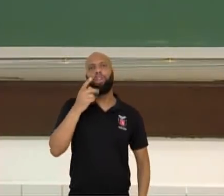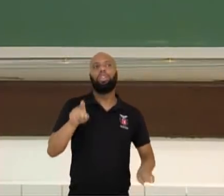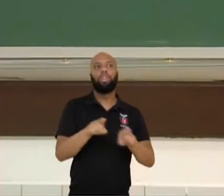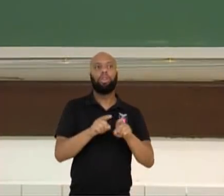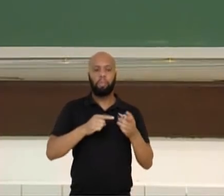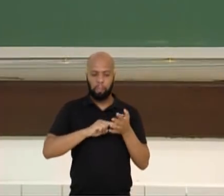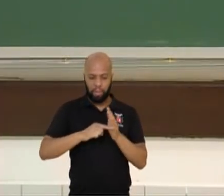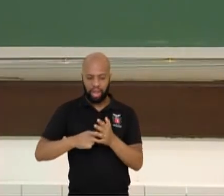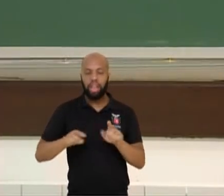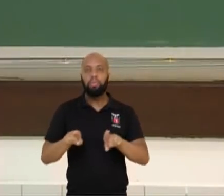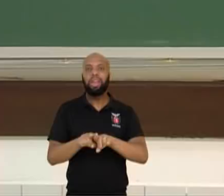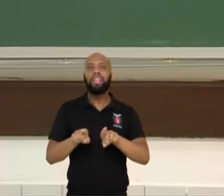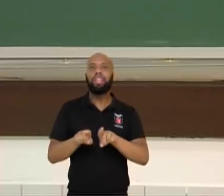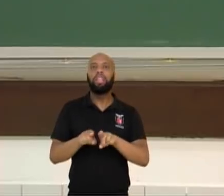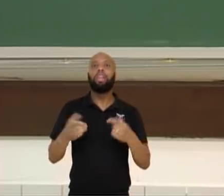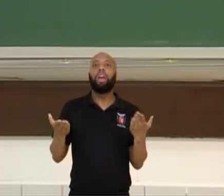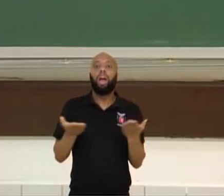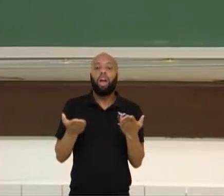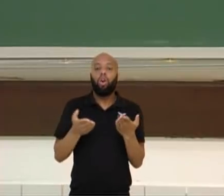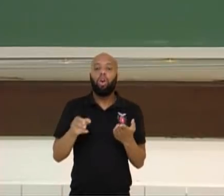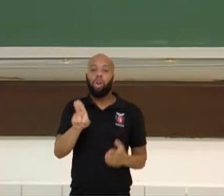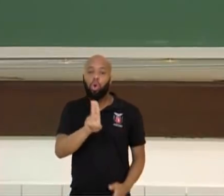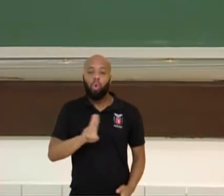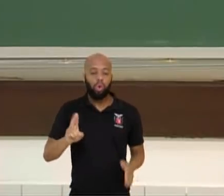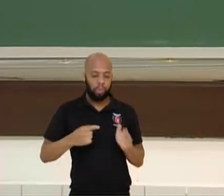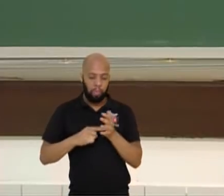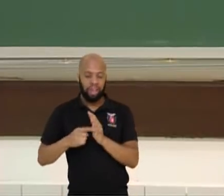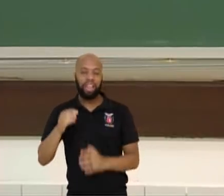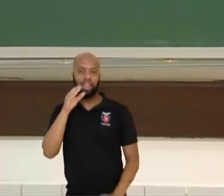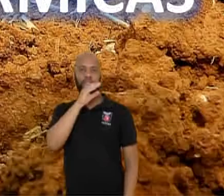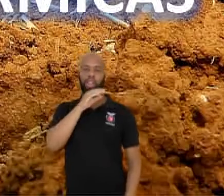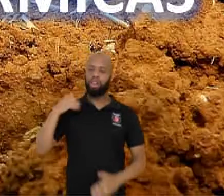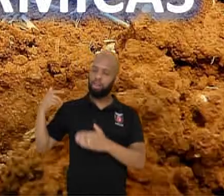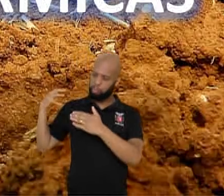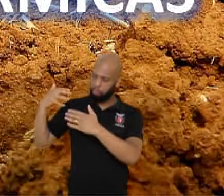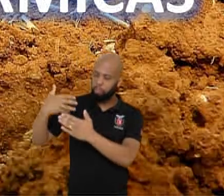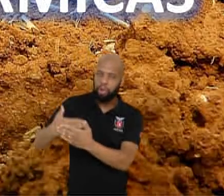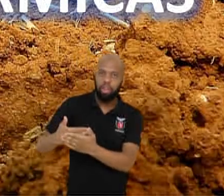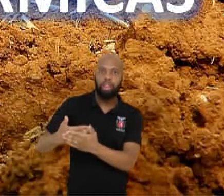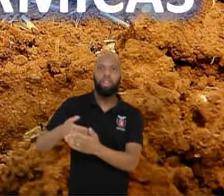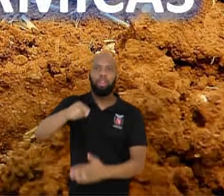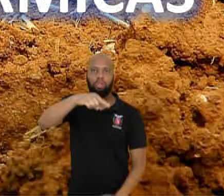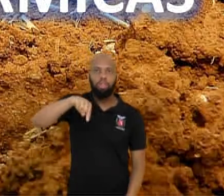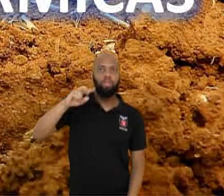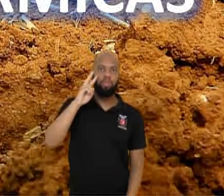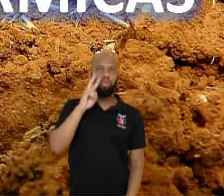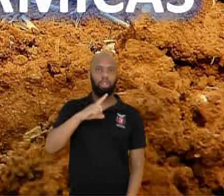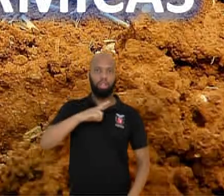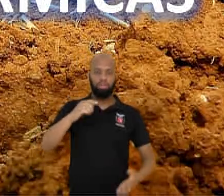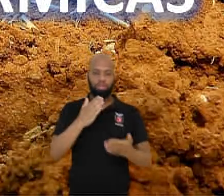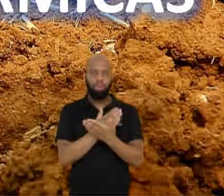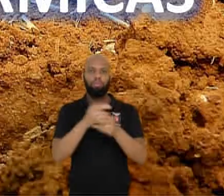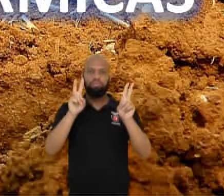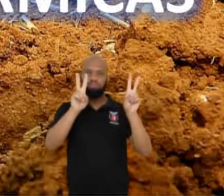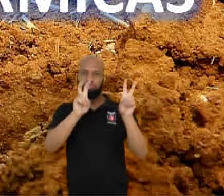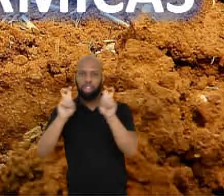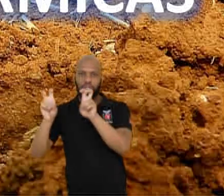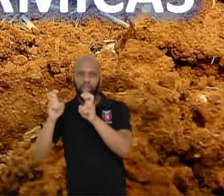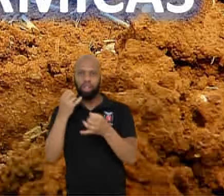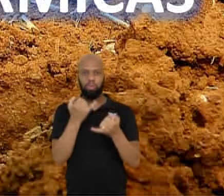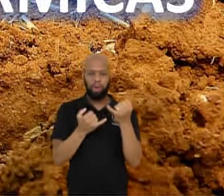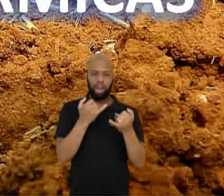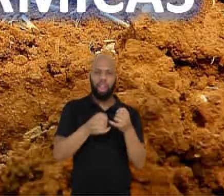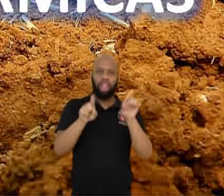mas agora a gente vai falar do uso das máquinas térmicas ao longo do tempo. Tá? Vocês vão ver que alguns assuntos parece que vão ficando